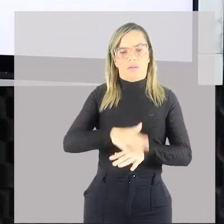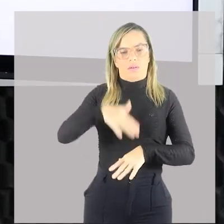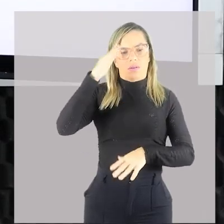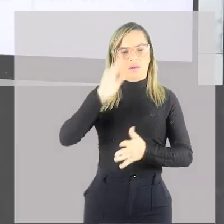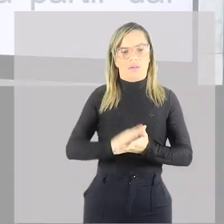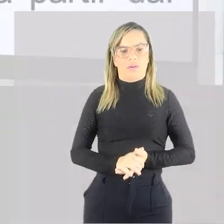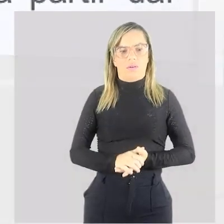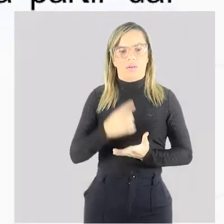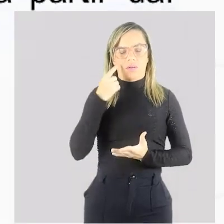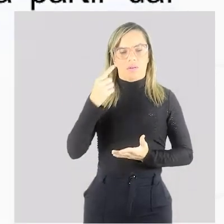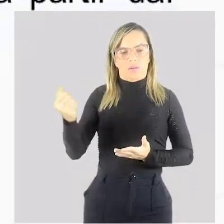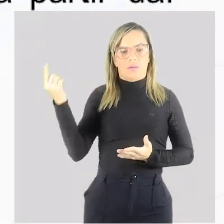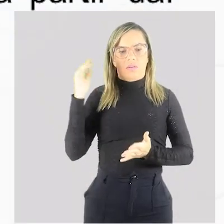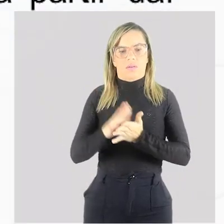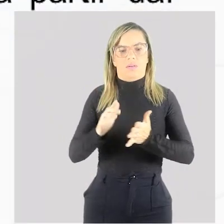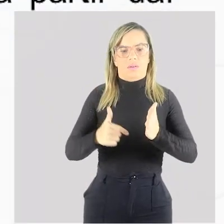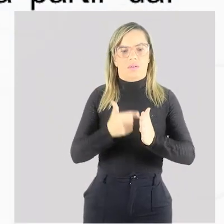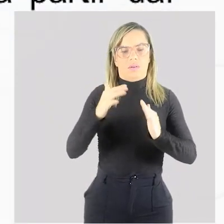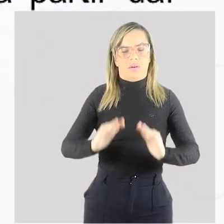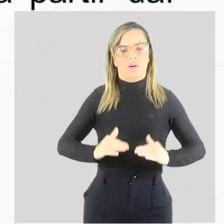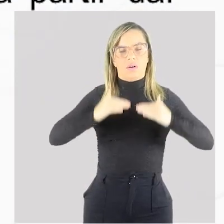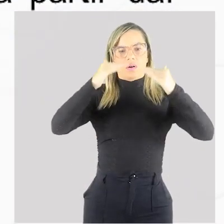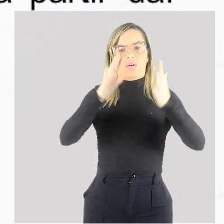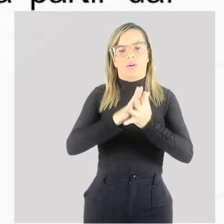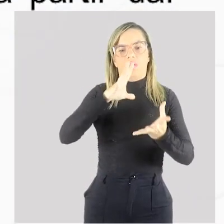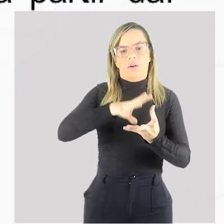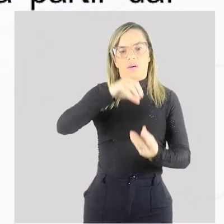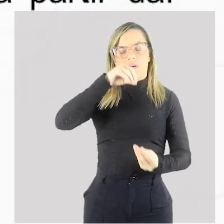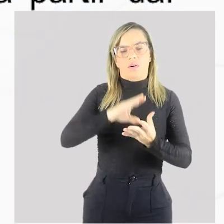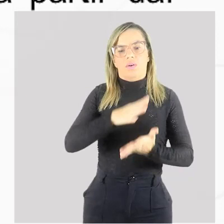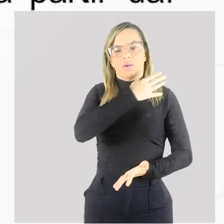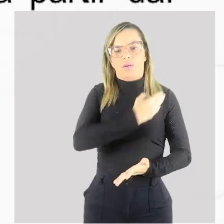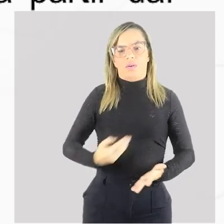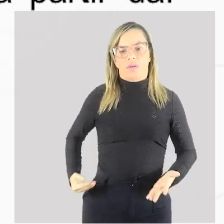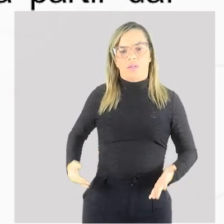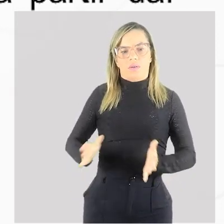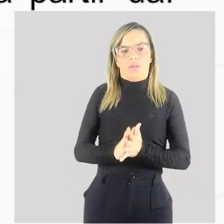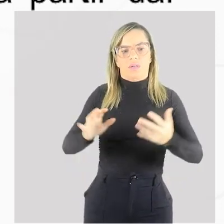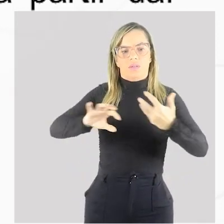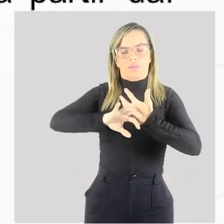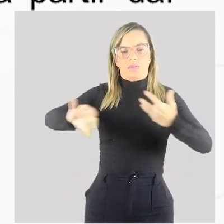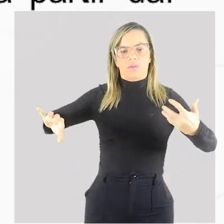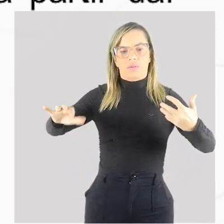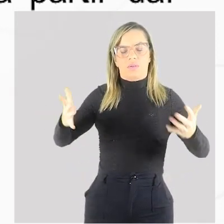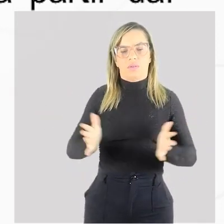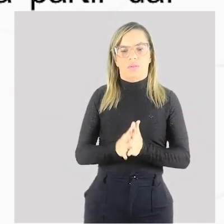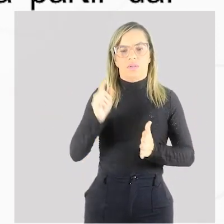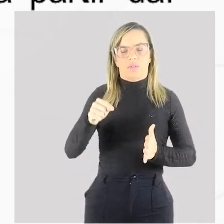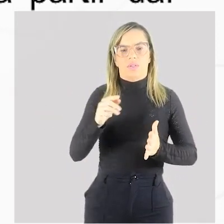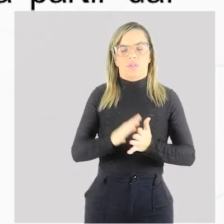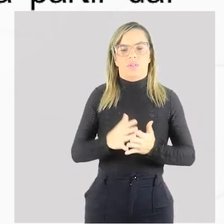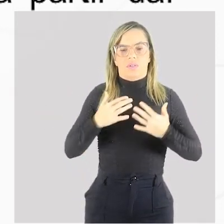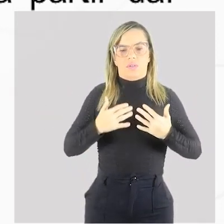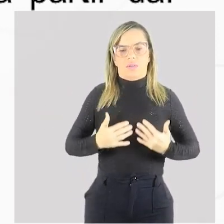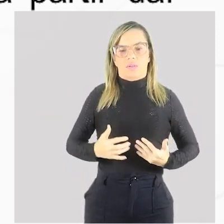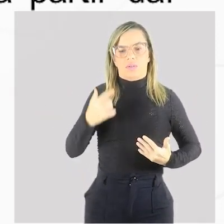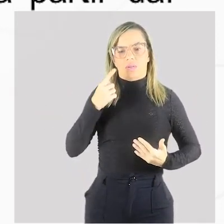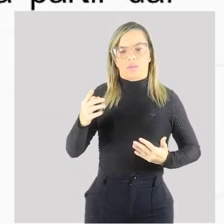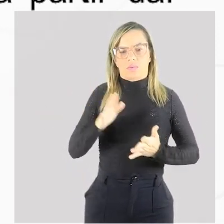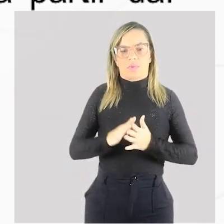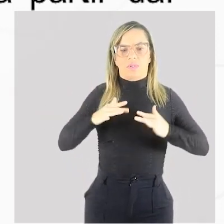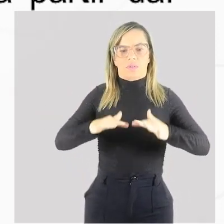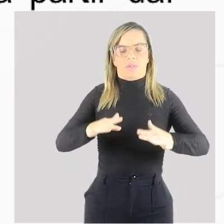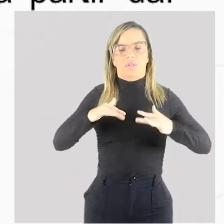gente. Na segunda questão, a soberania é a alma do Estado e uma vez separada do corpo, os membros deixam de receber dela